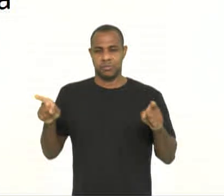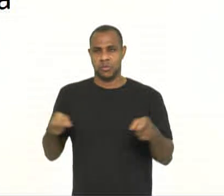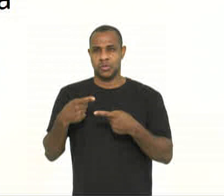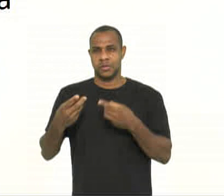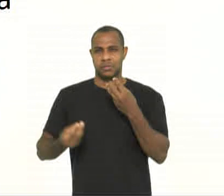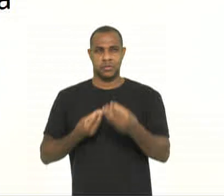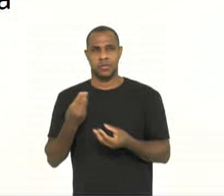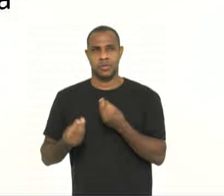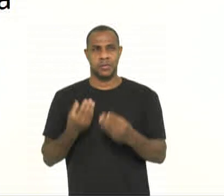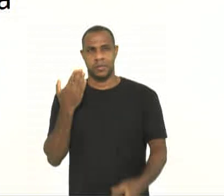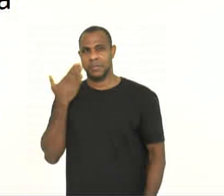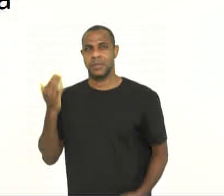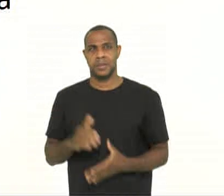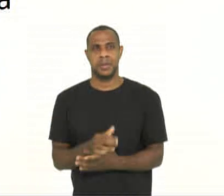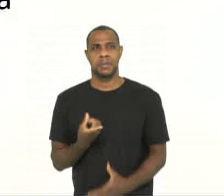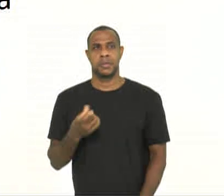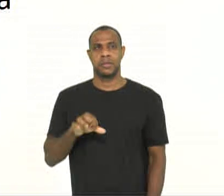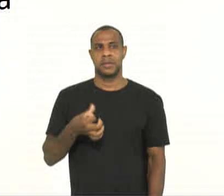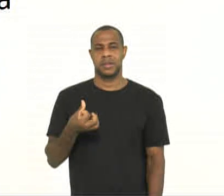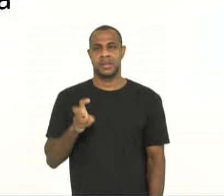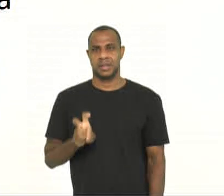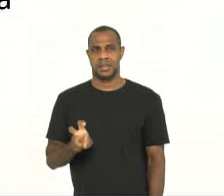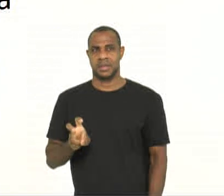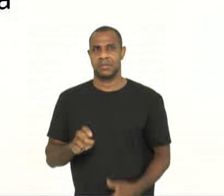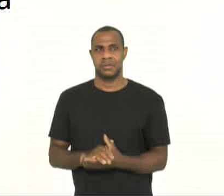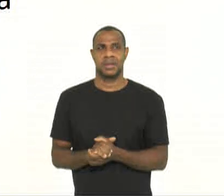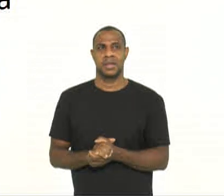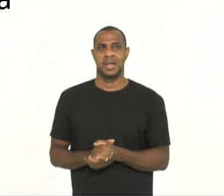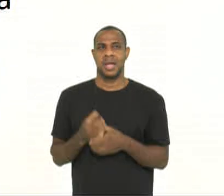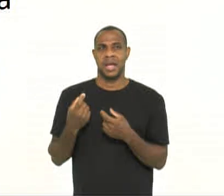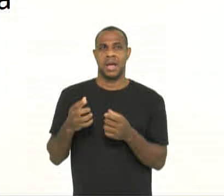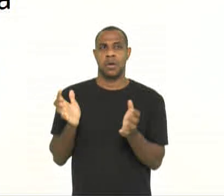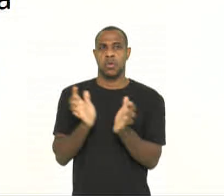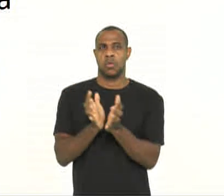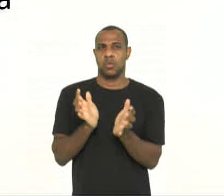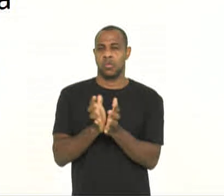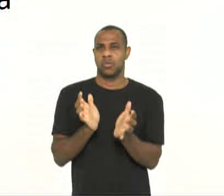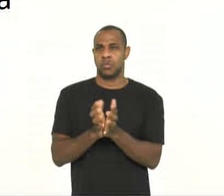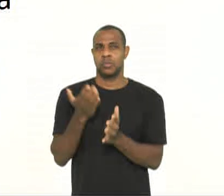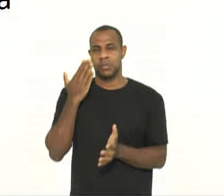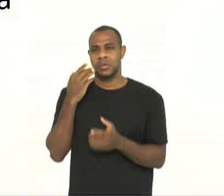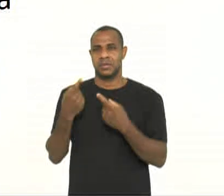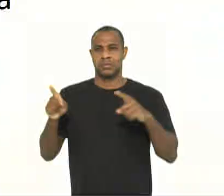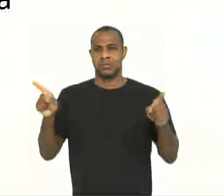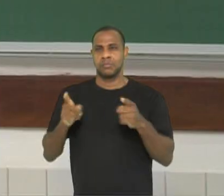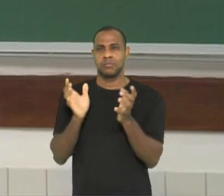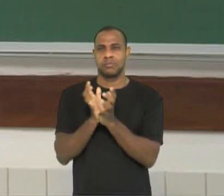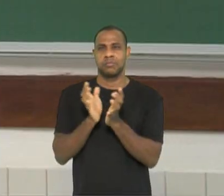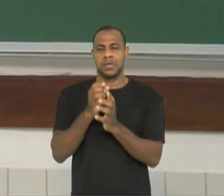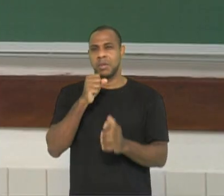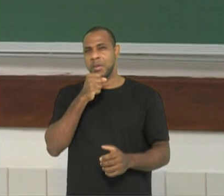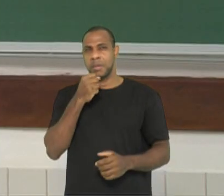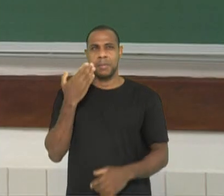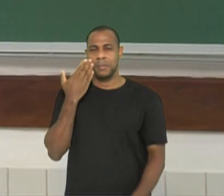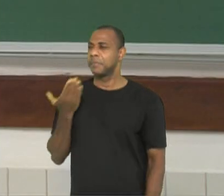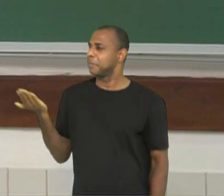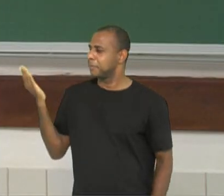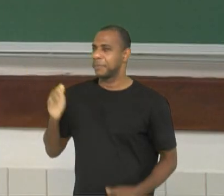Gilberto. 1965, chega ao Brasil a música dos Beatles, banda mais influente de todos os tempos. Vamos por